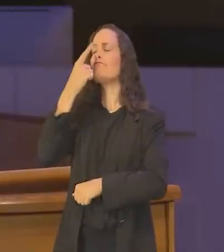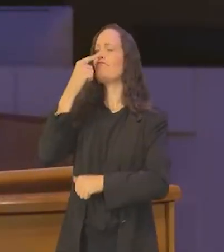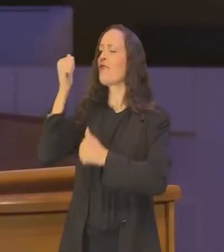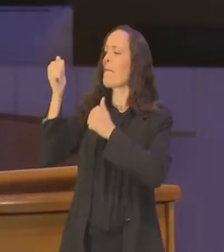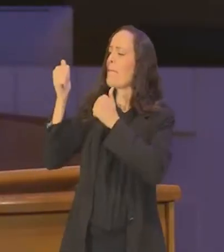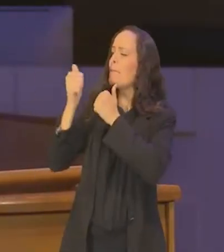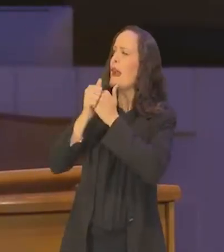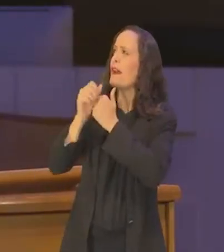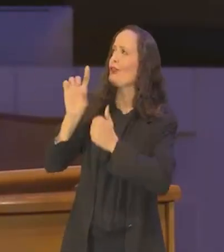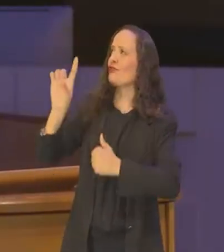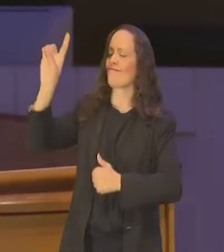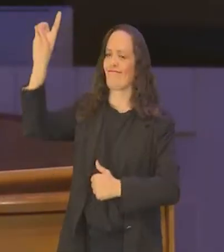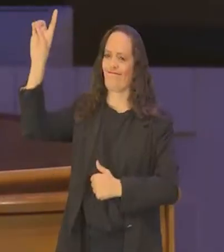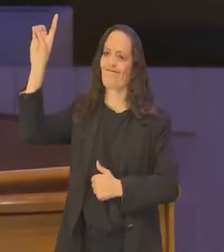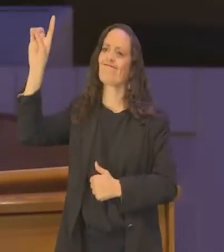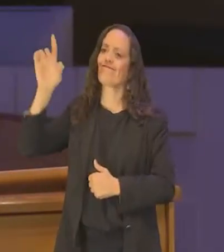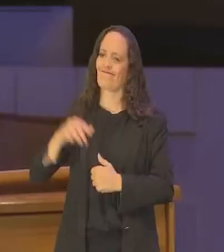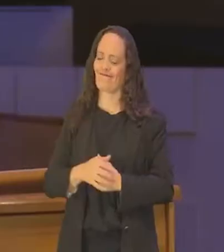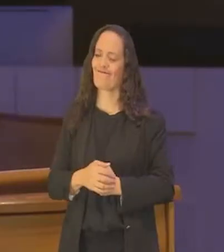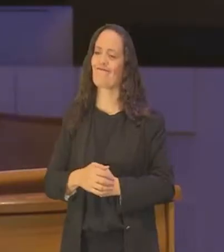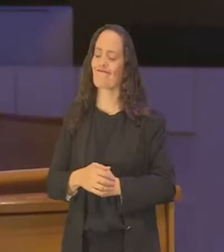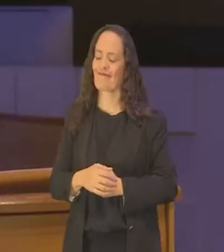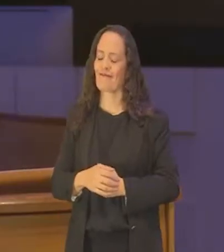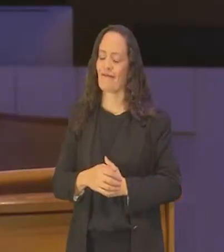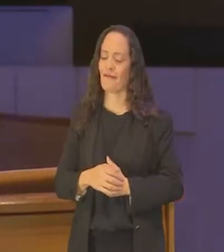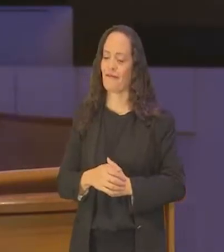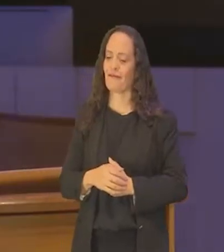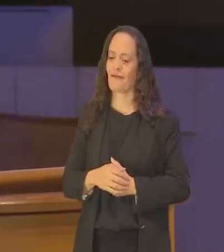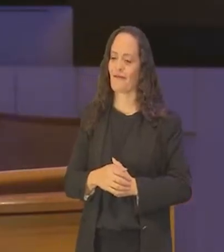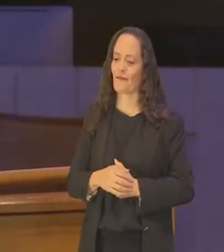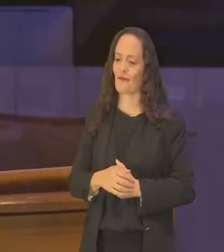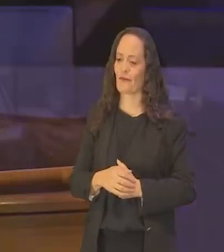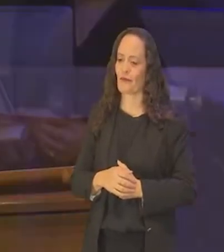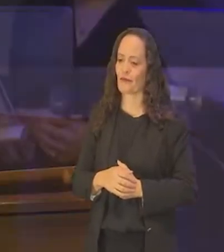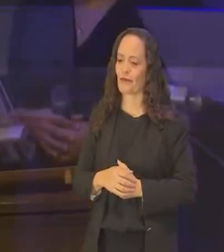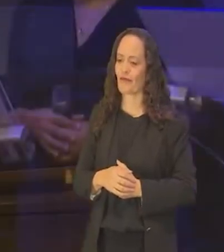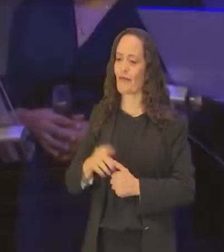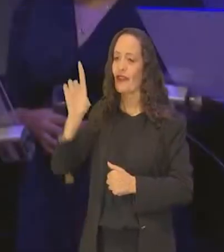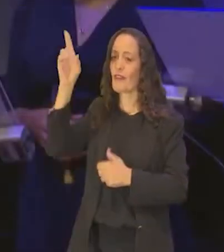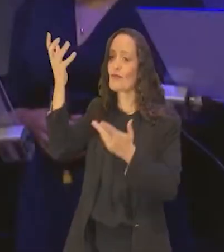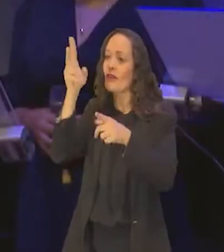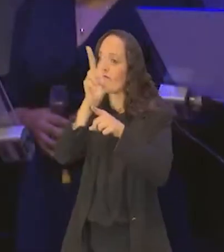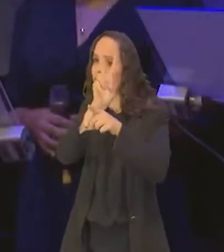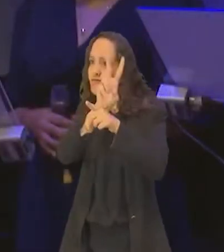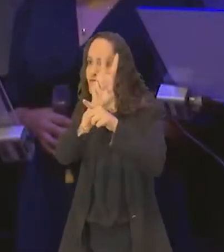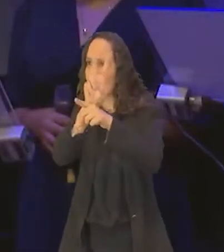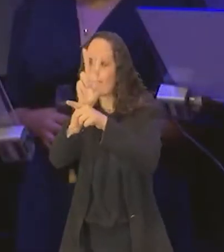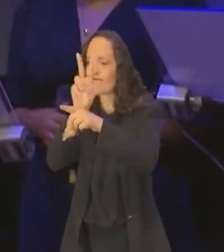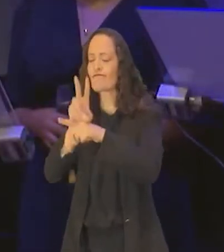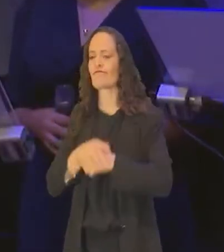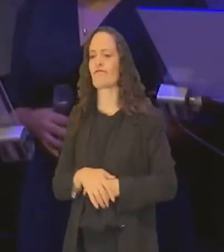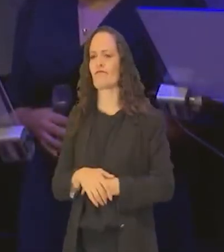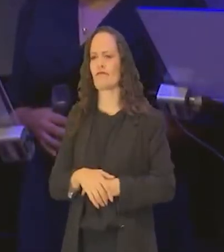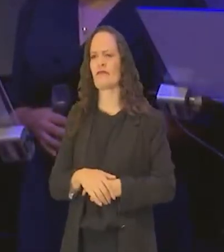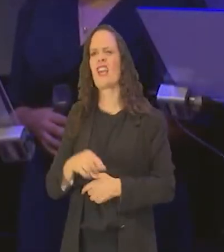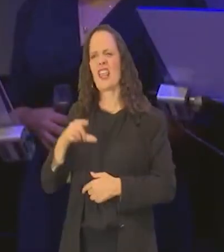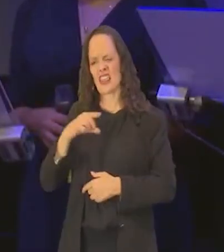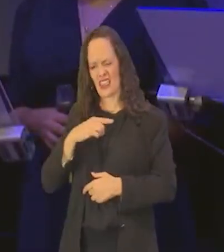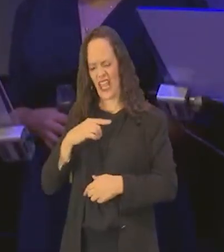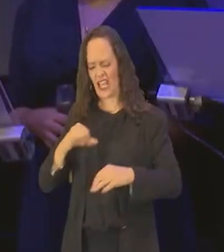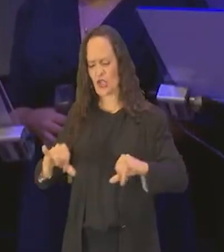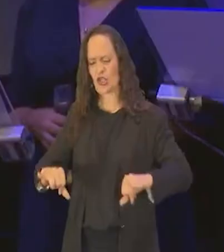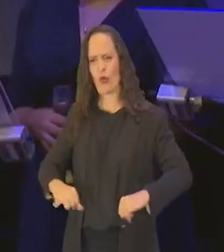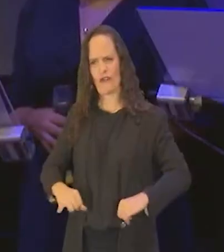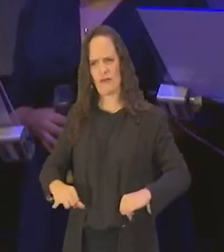Ele te chama para o seu aprisco. Há sofrimentos que